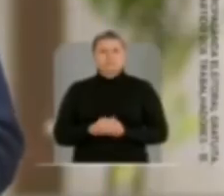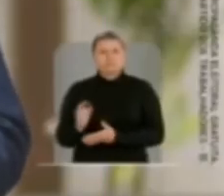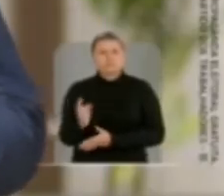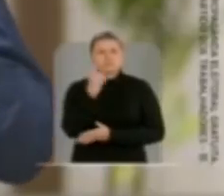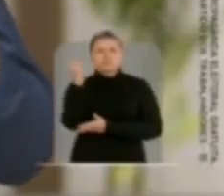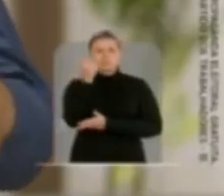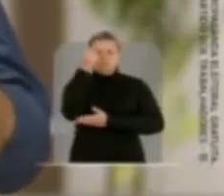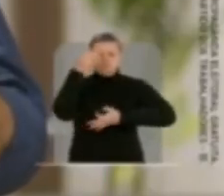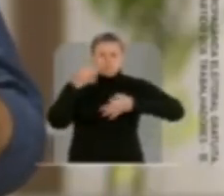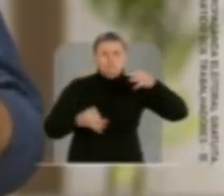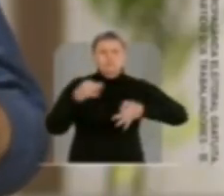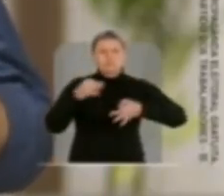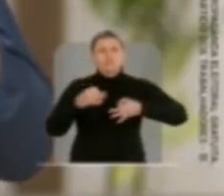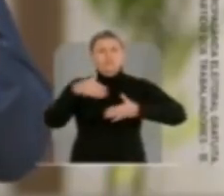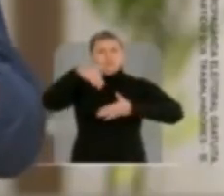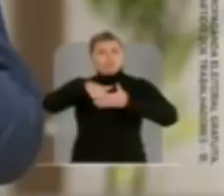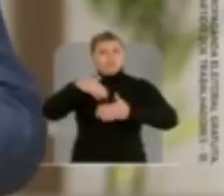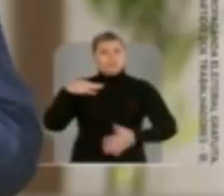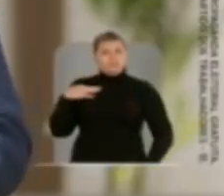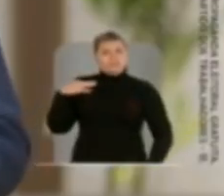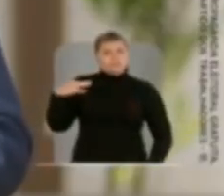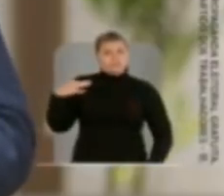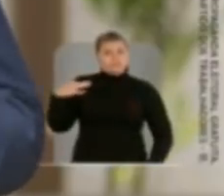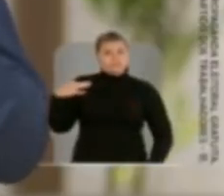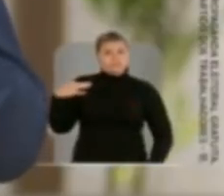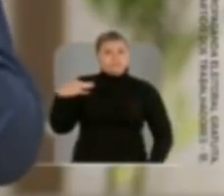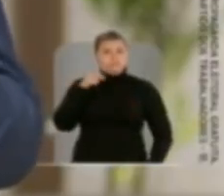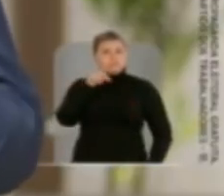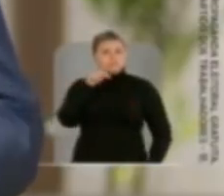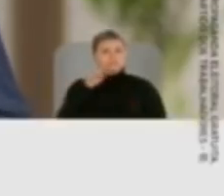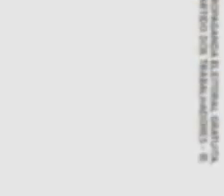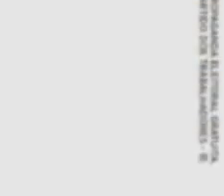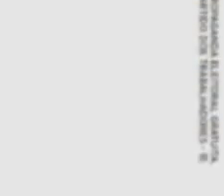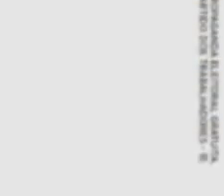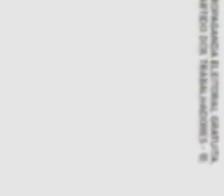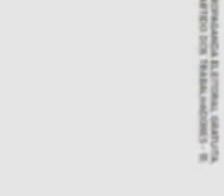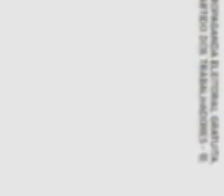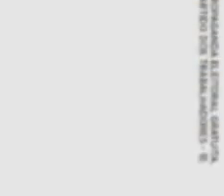Por um Rio Grande justo, vote nos candidatos do PT.